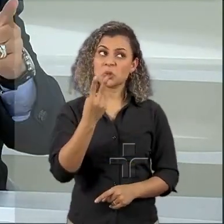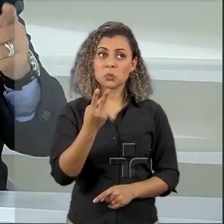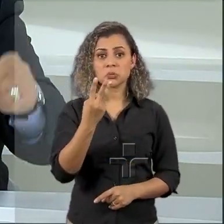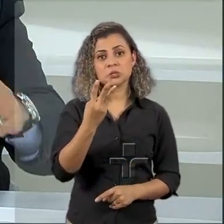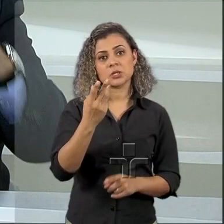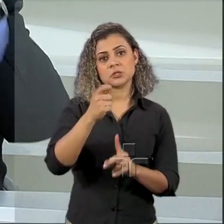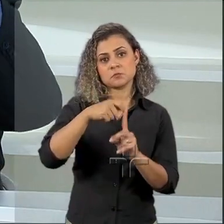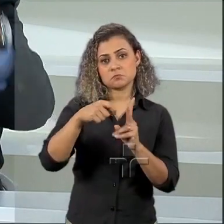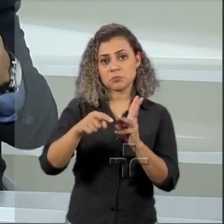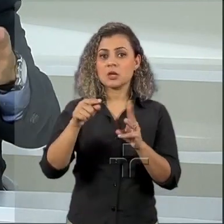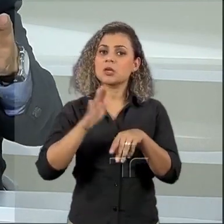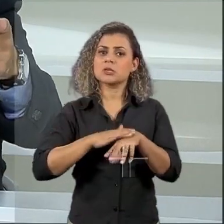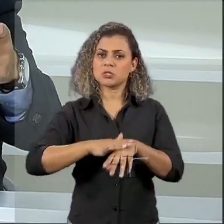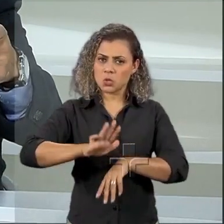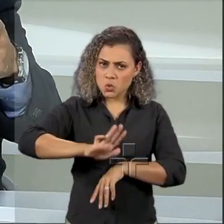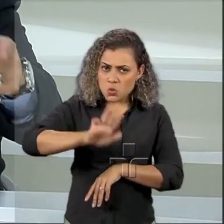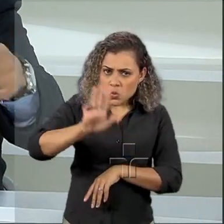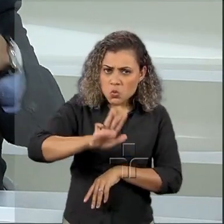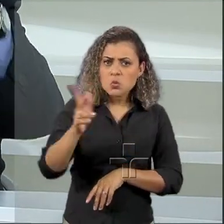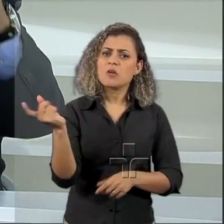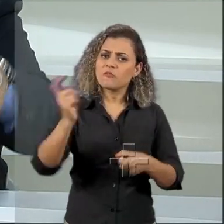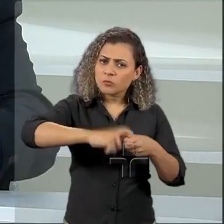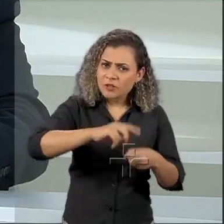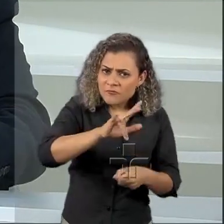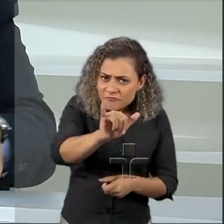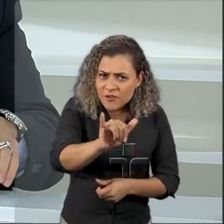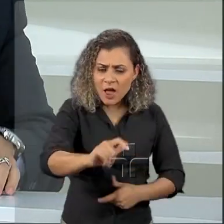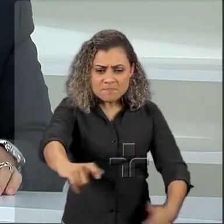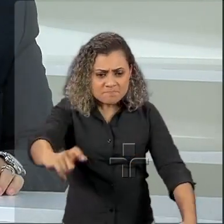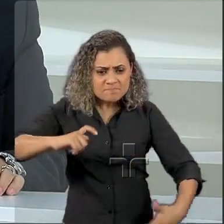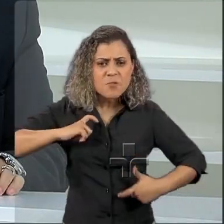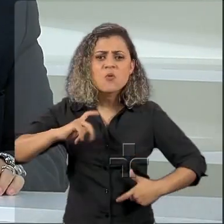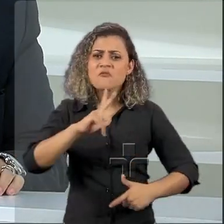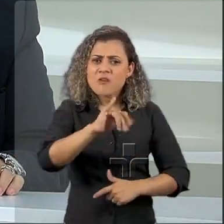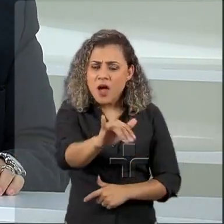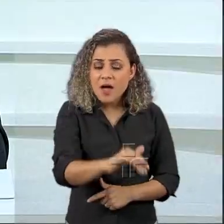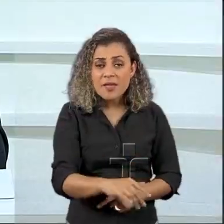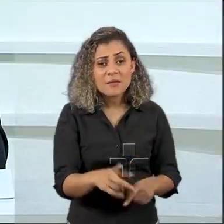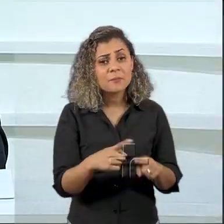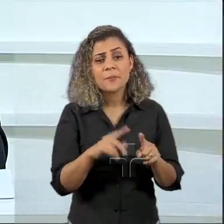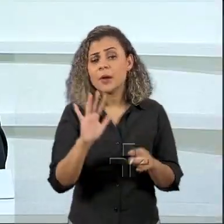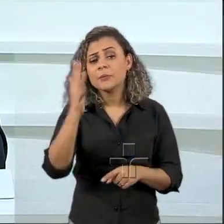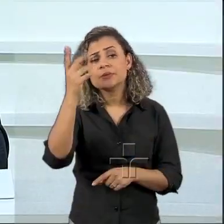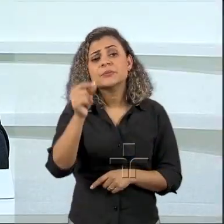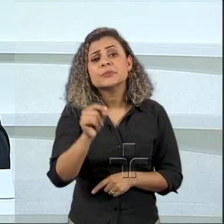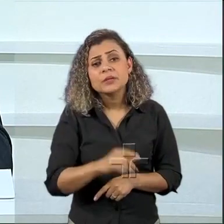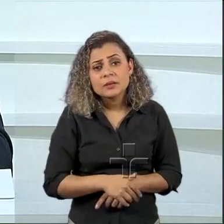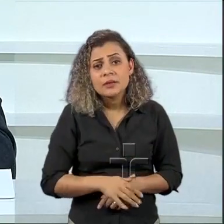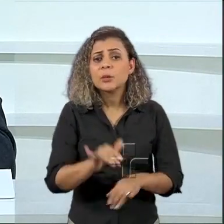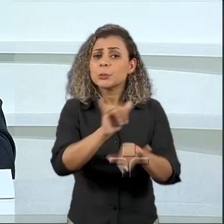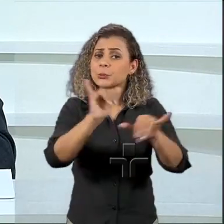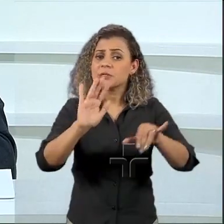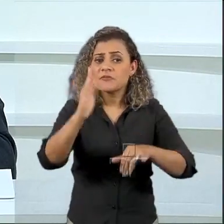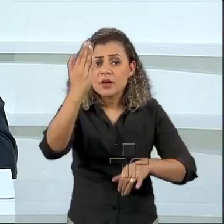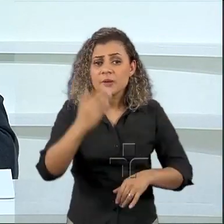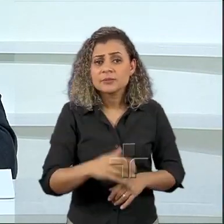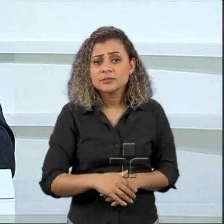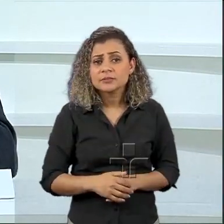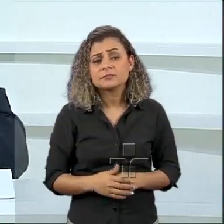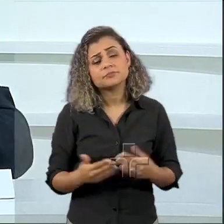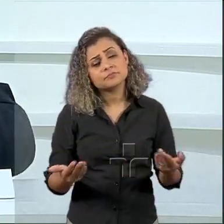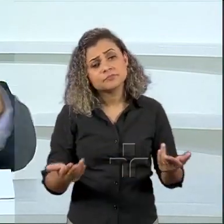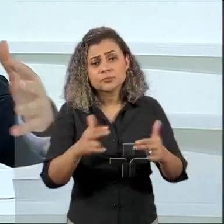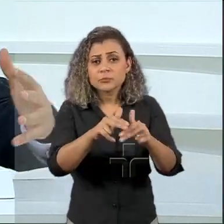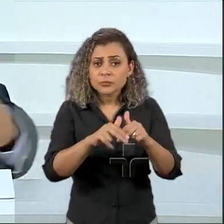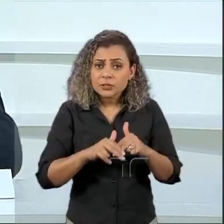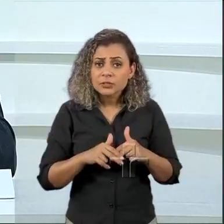que o Lula ia ser candidato, que o Lula ia voltar à presidência da República. Aí a gente vai conviver olha com isso a vida inteira. O fake news aí. Mas ele É que é o precisa fake se pelo des-